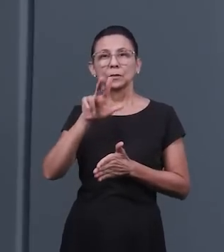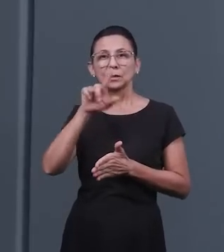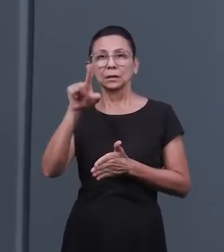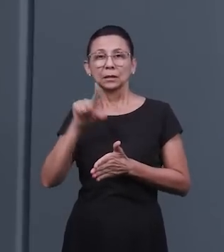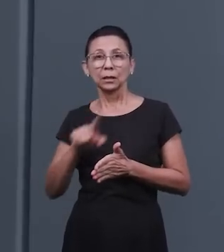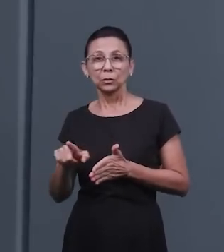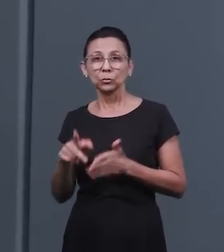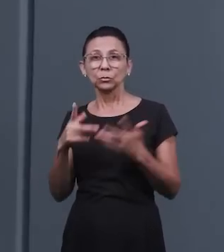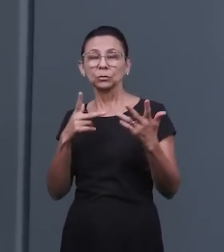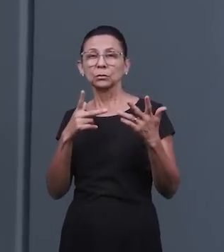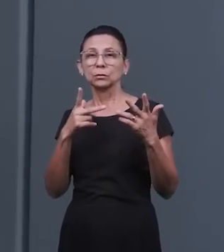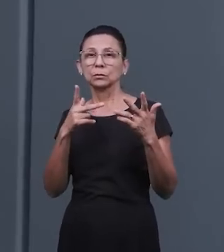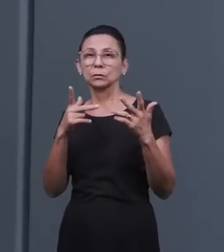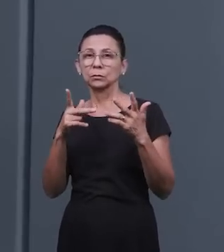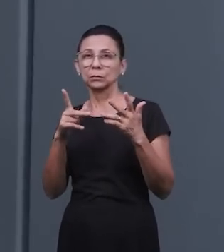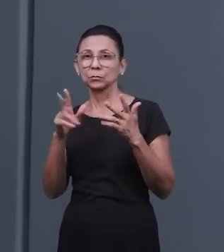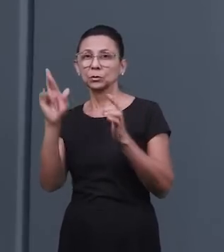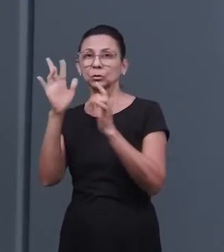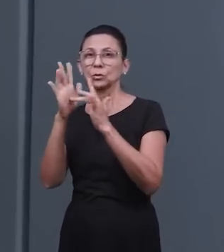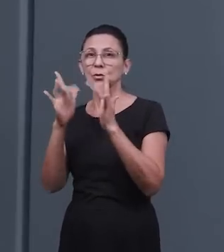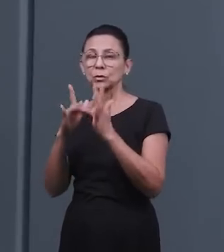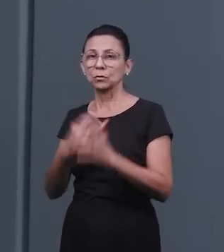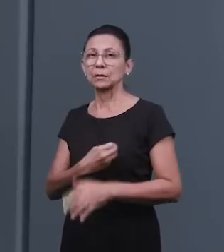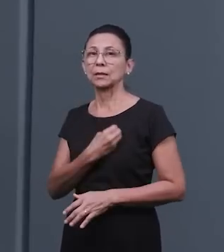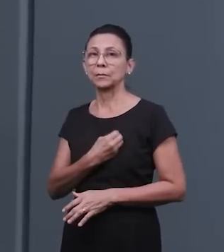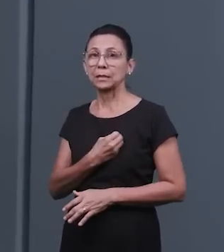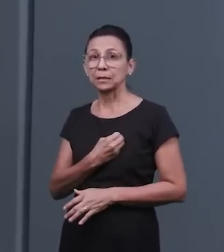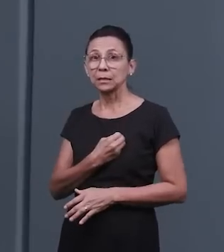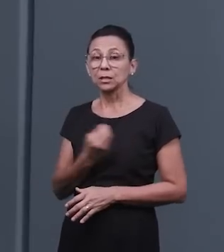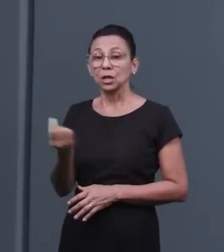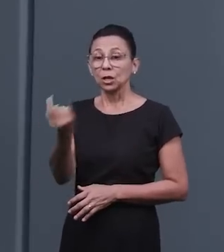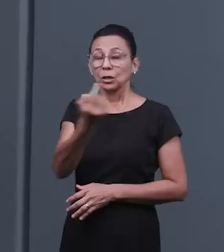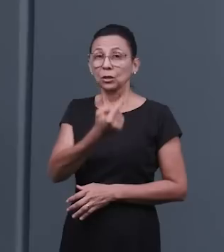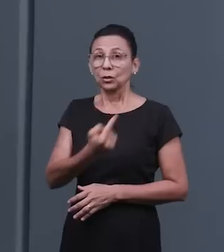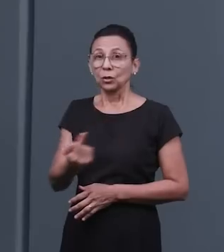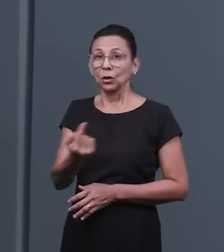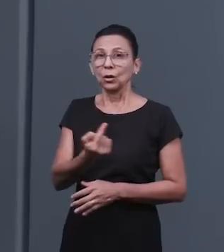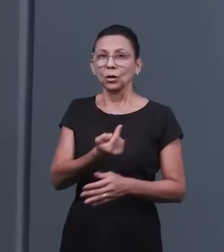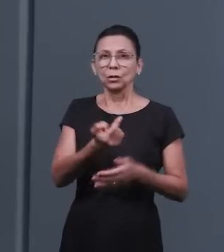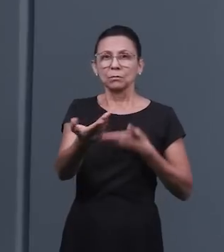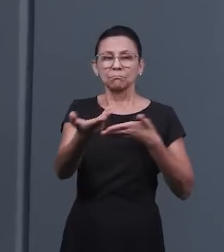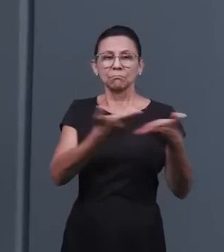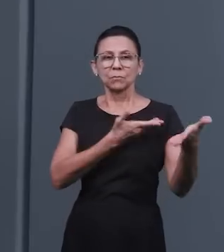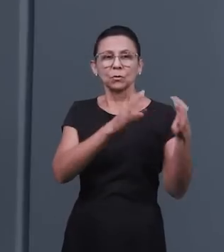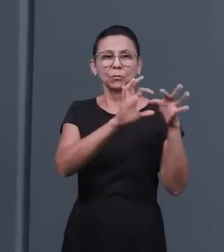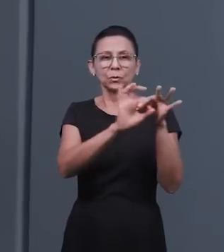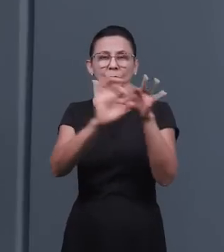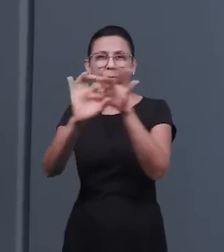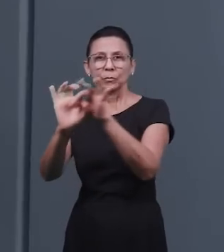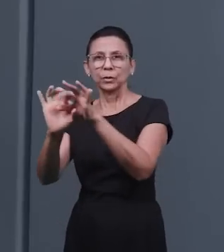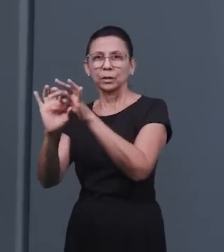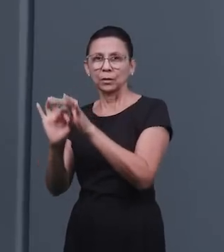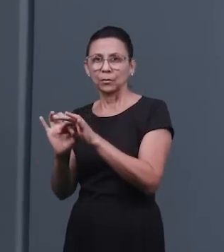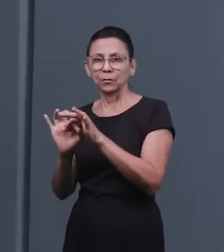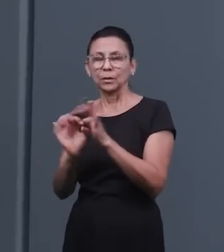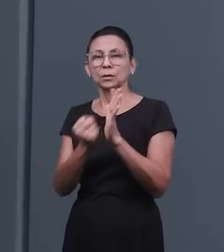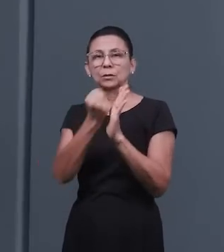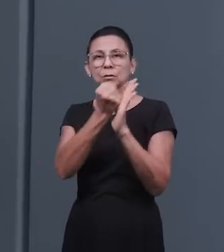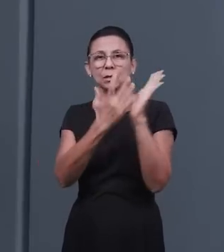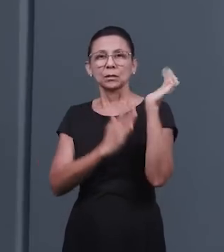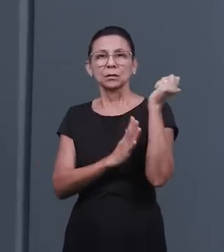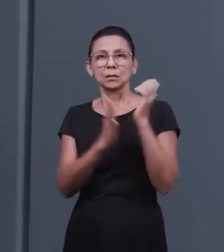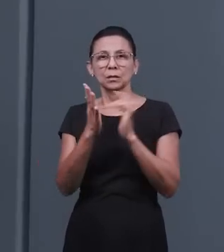luz, como ele na luz está, temos comunhão uns com os outros, e o sangue de Jesus Cristo, seu